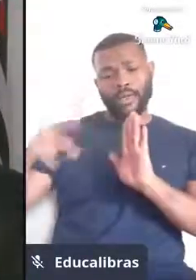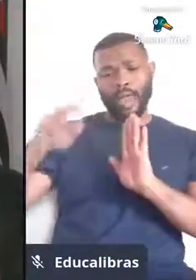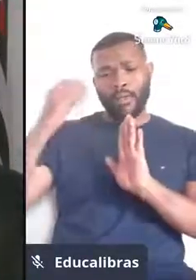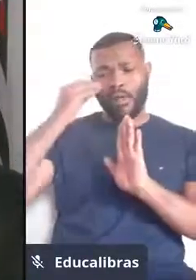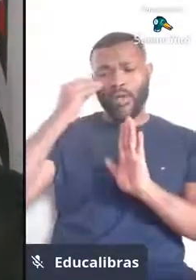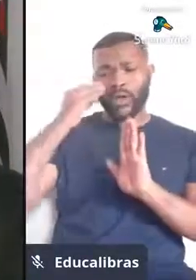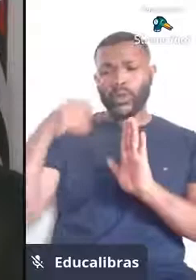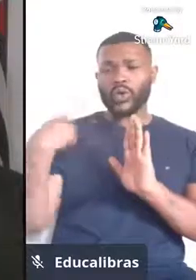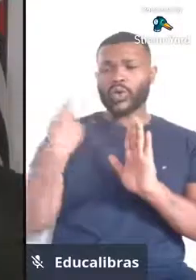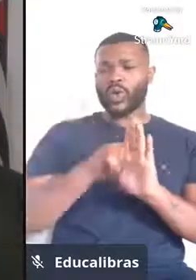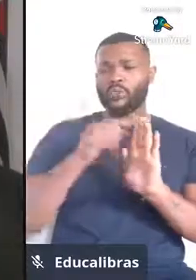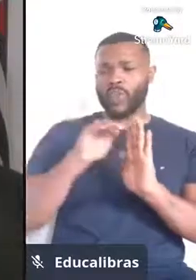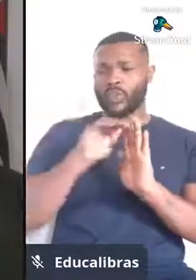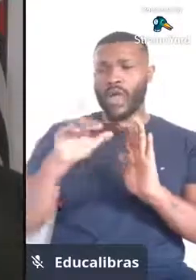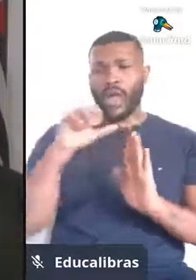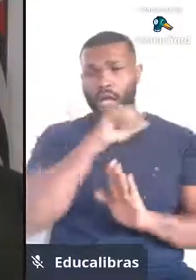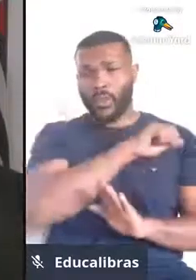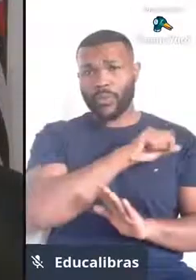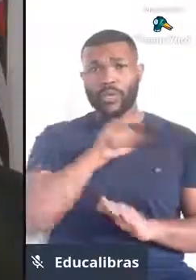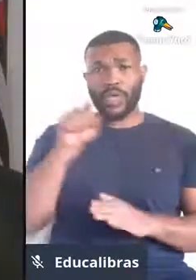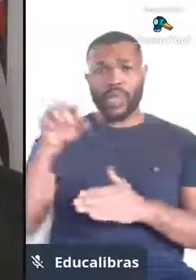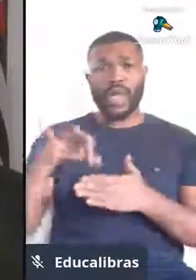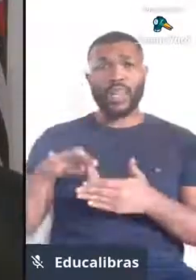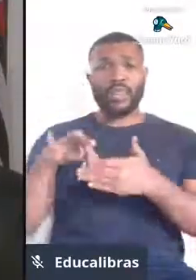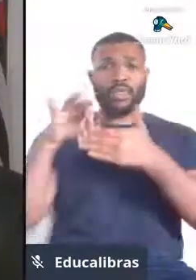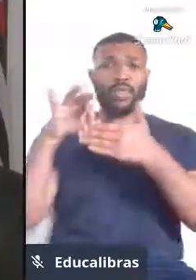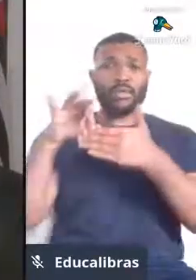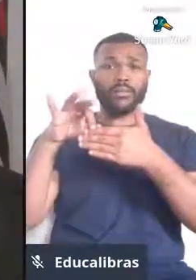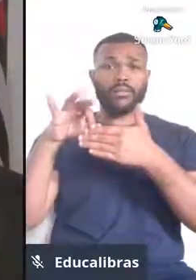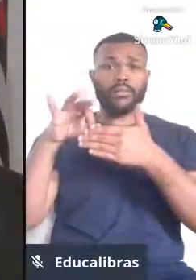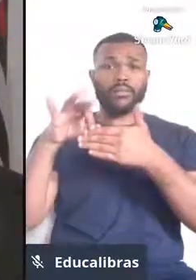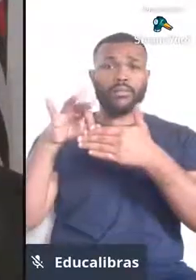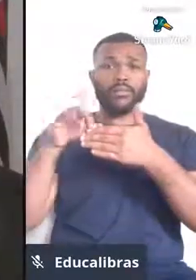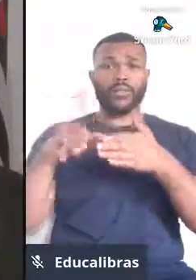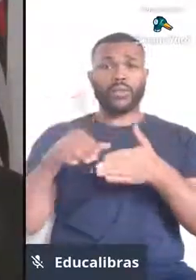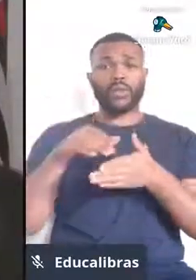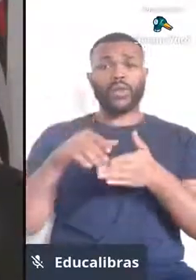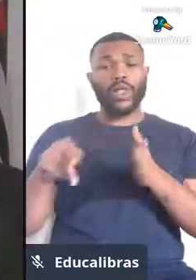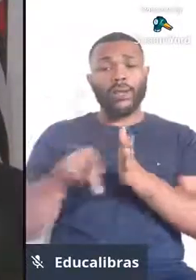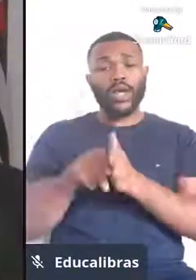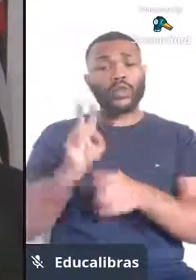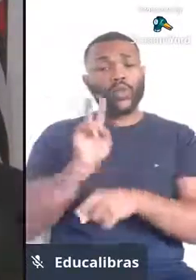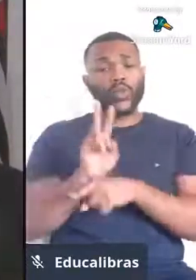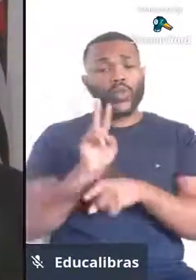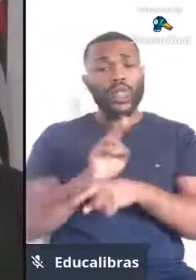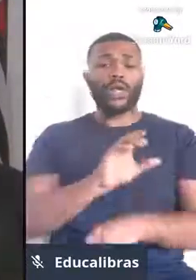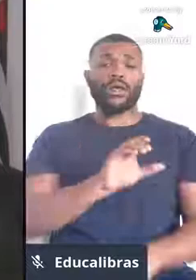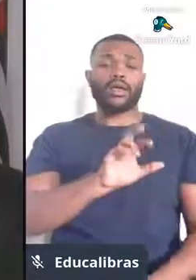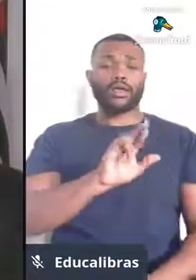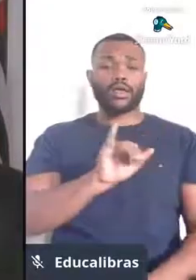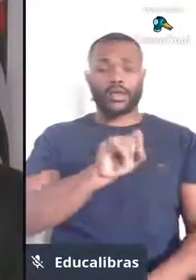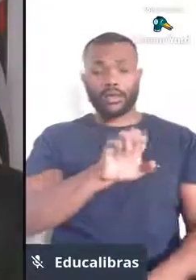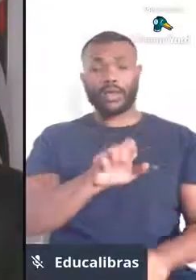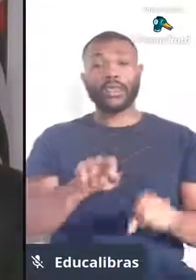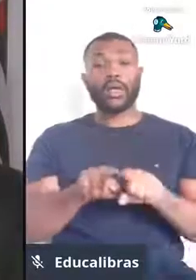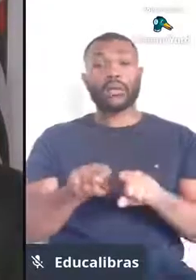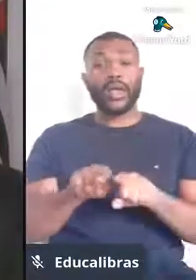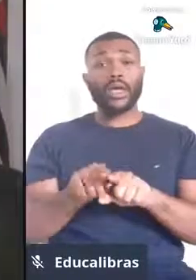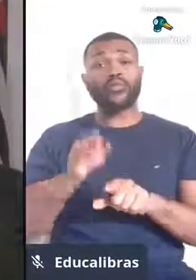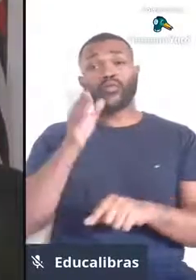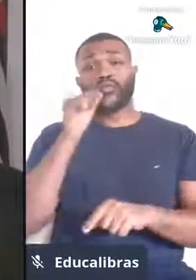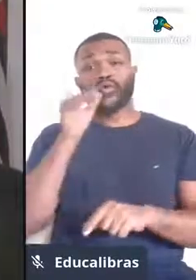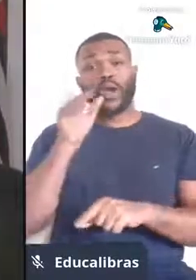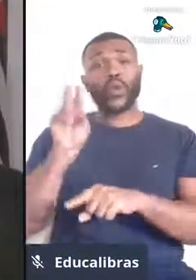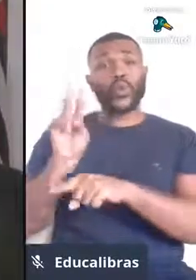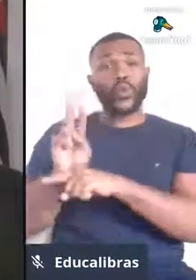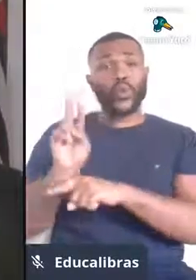está conduzindo aí o gabinete de crise. A equipe que está assessorando o prefeito, os secretários,